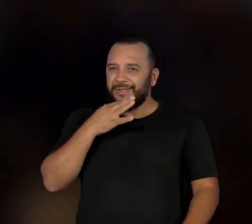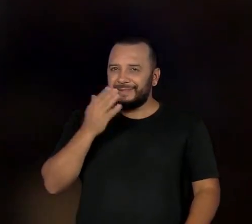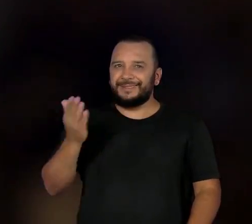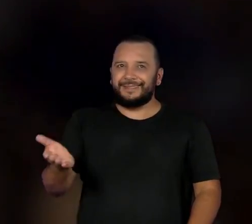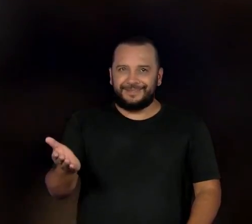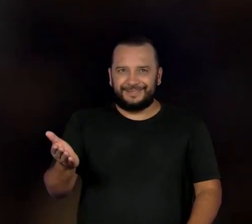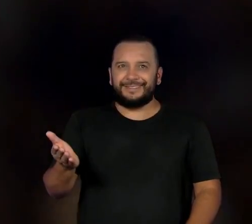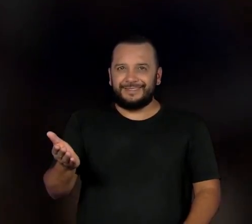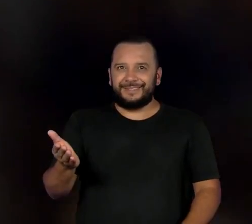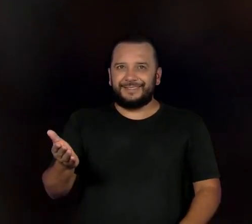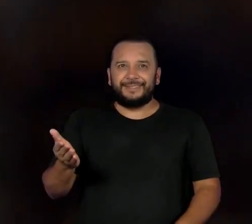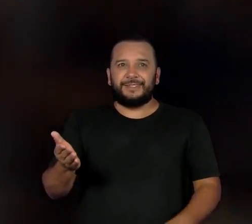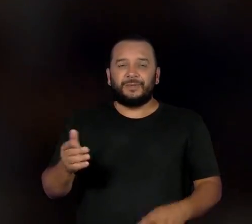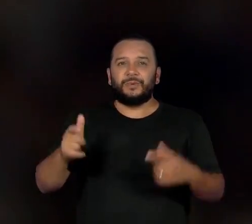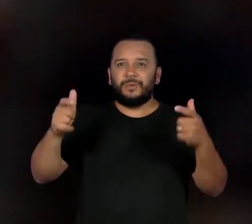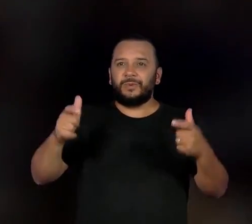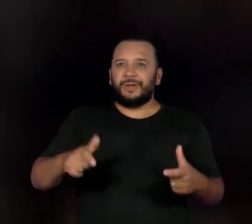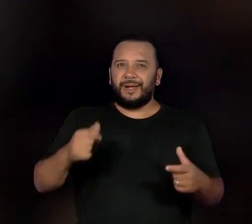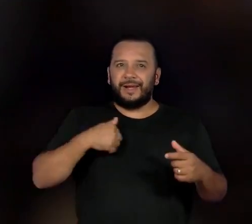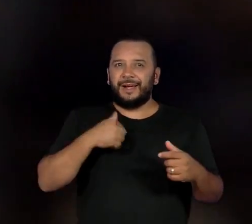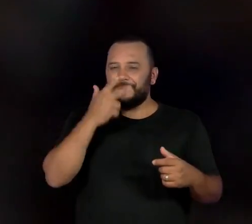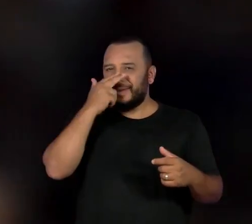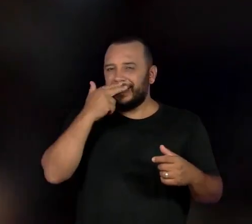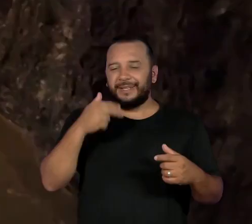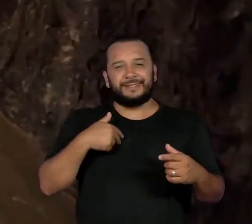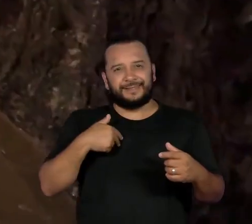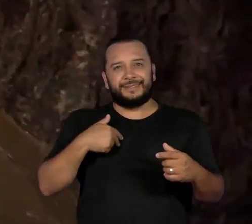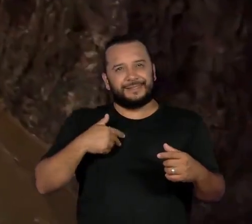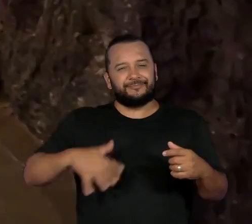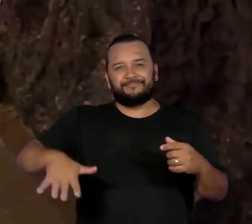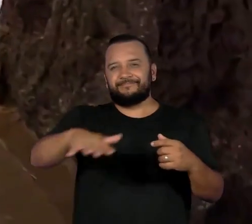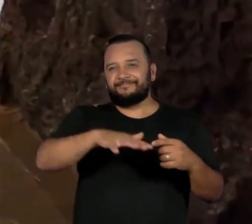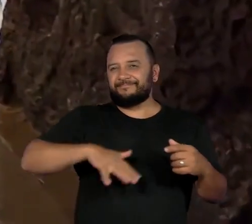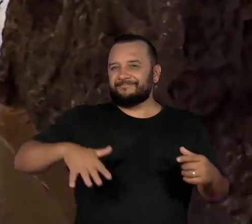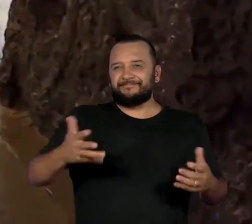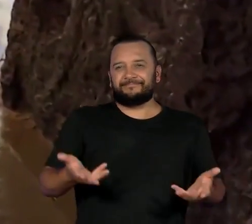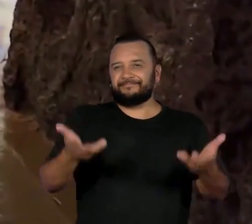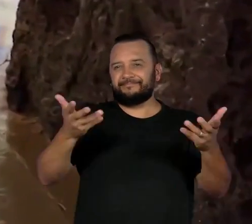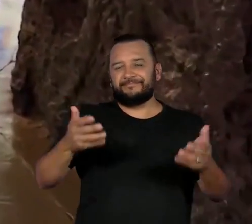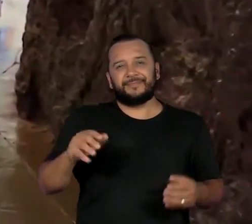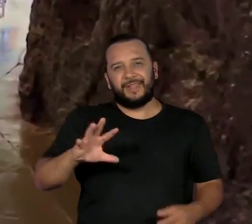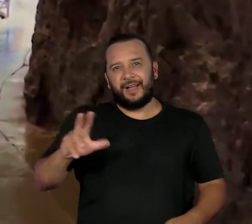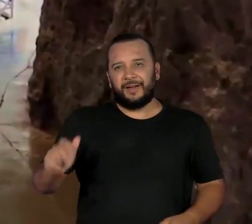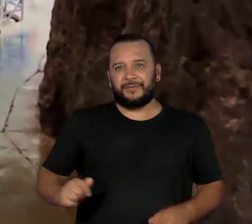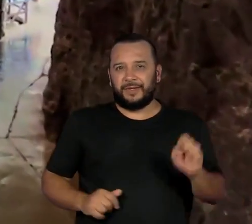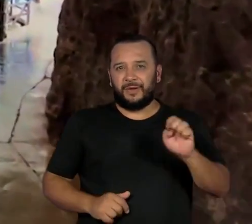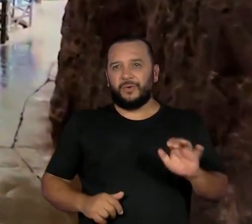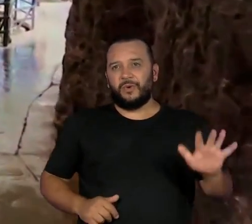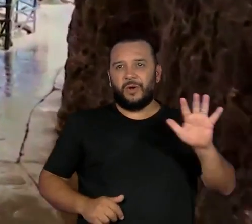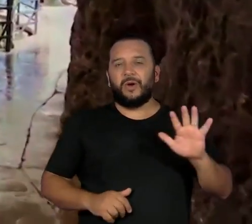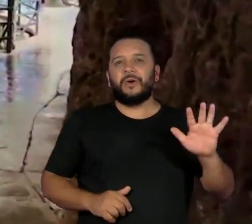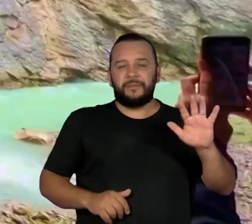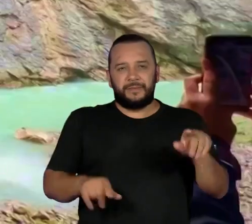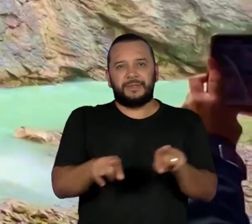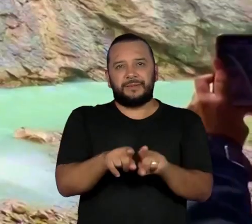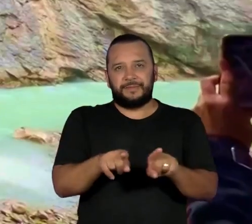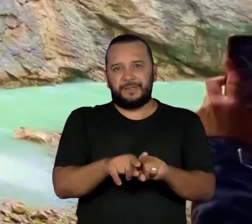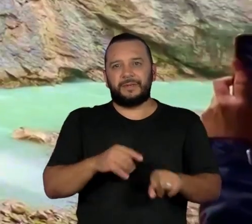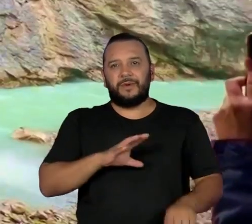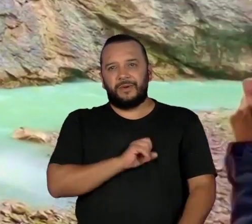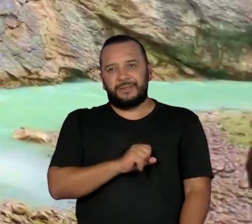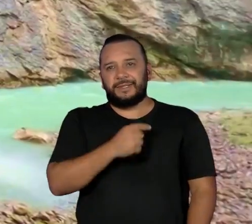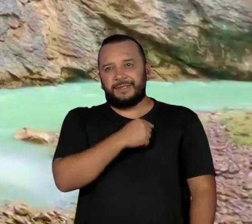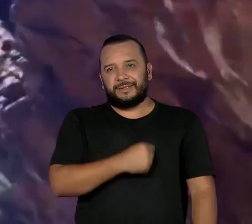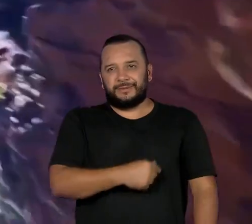mas é quase que uma Maldivas na África. Na Europa, eu gostei muito da Suíça.